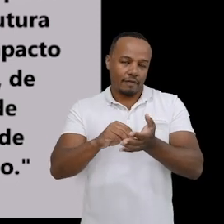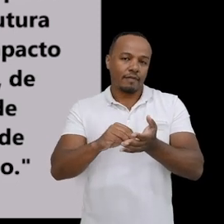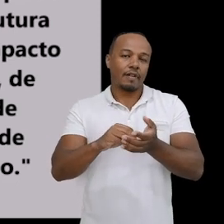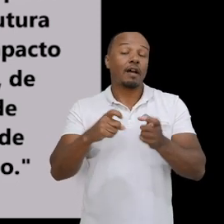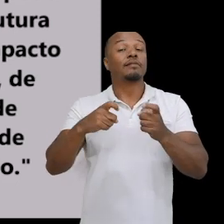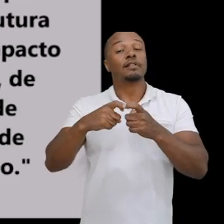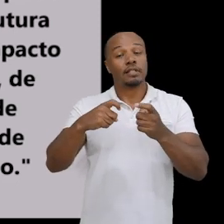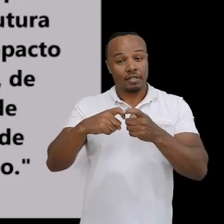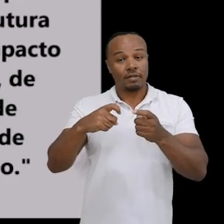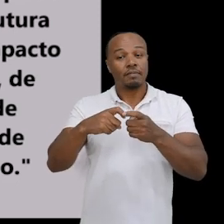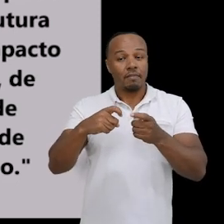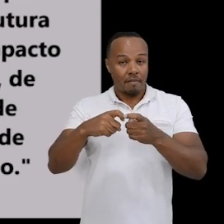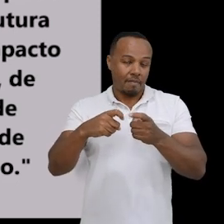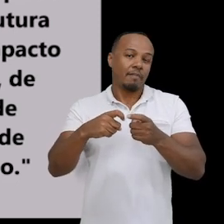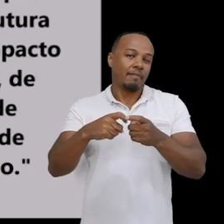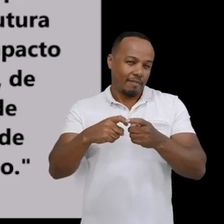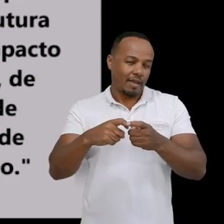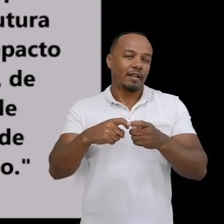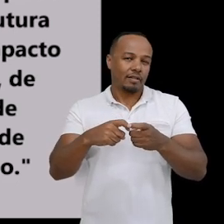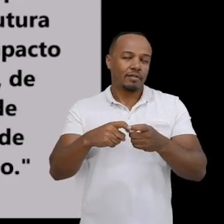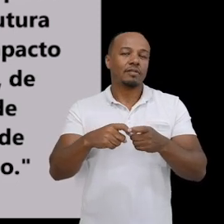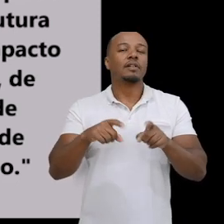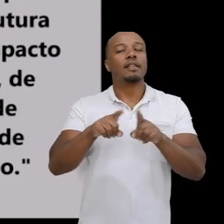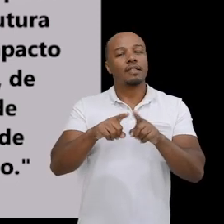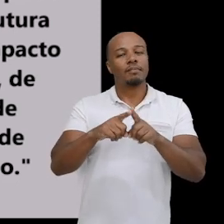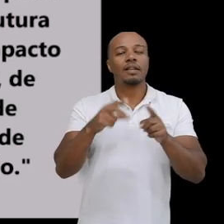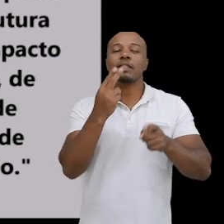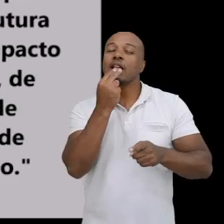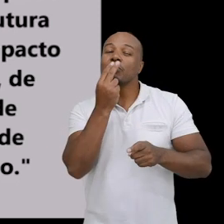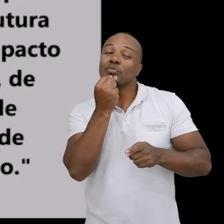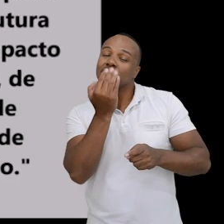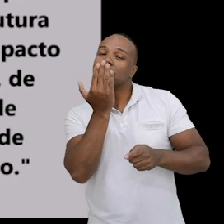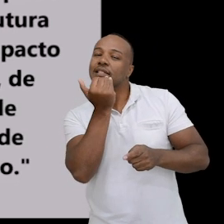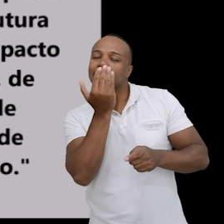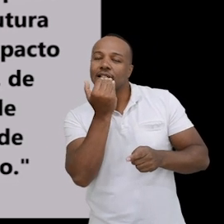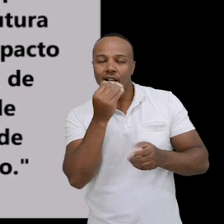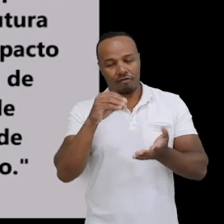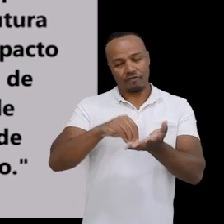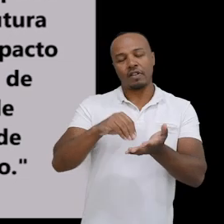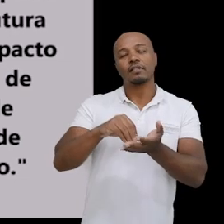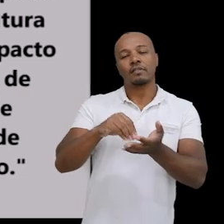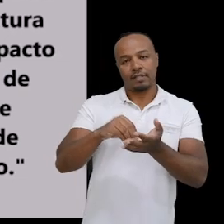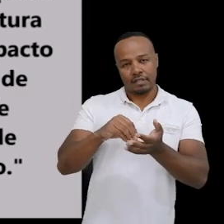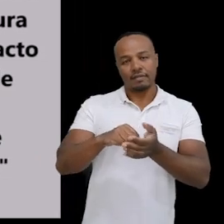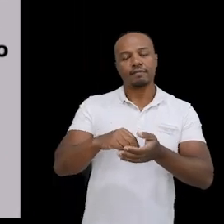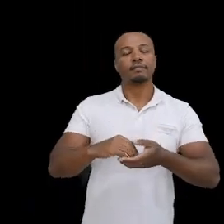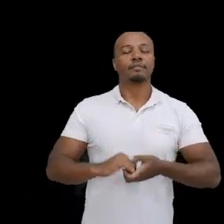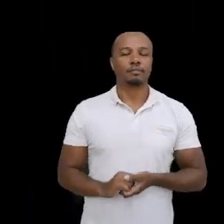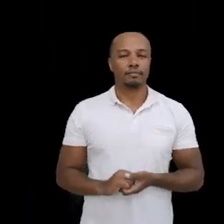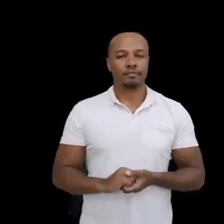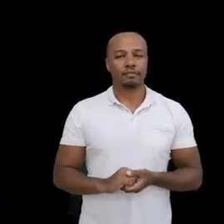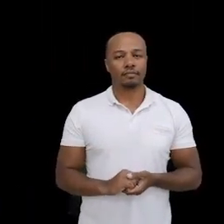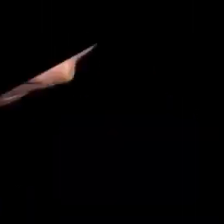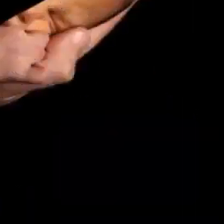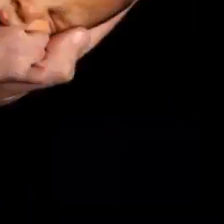pré-natal, da desnutrição e de medicação obstétrica durante a gestação.